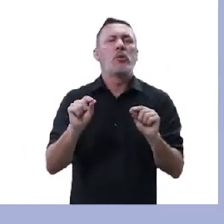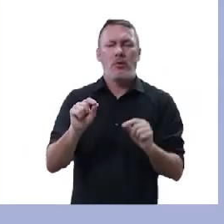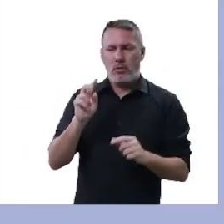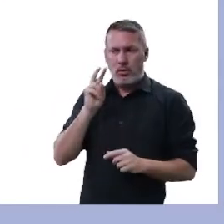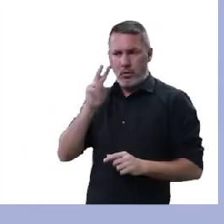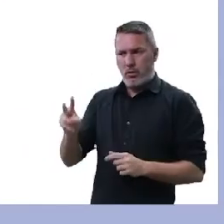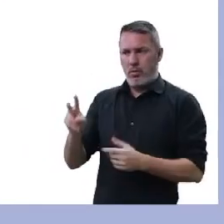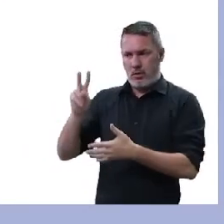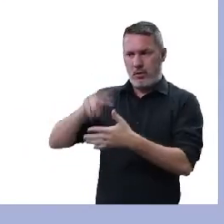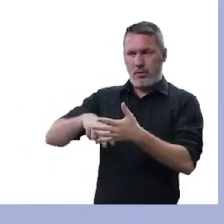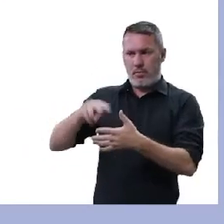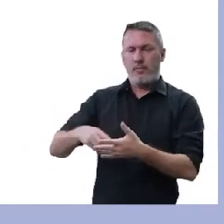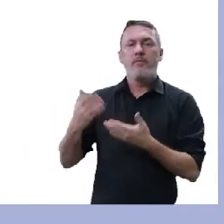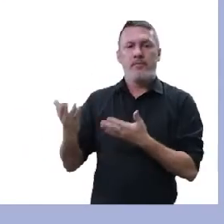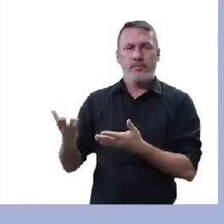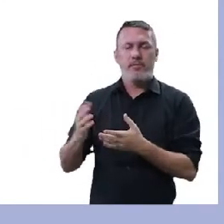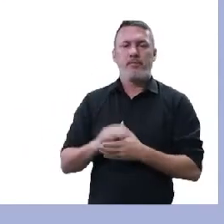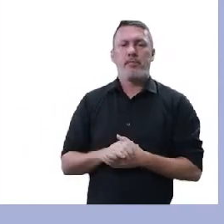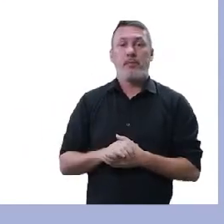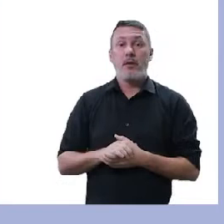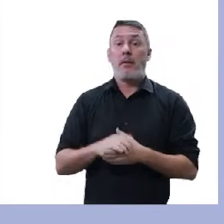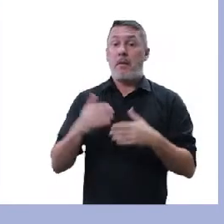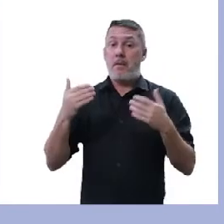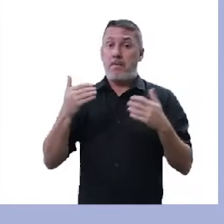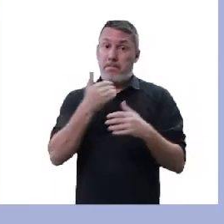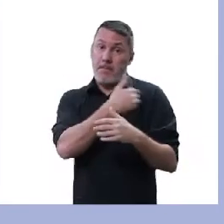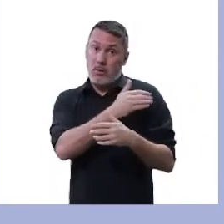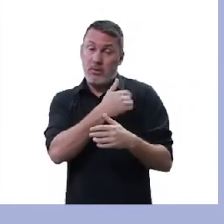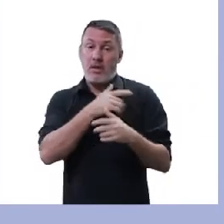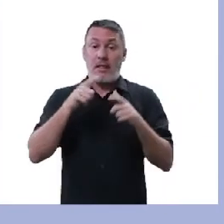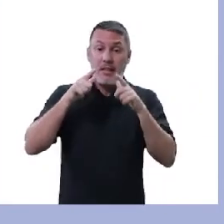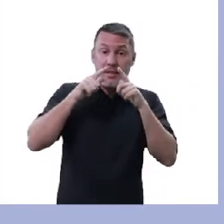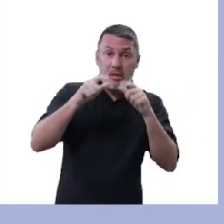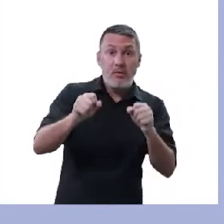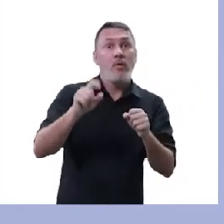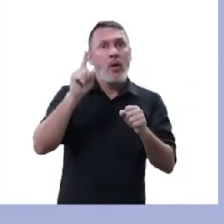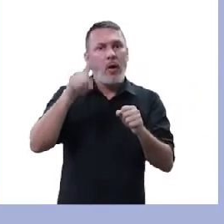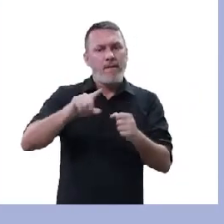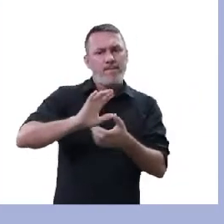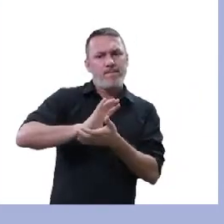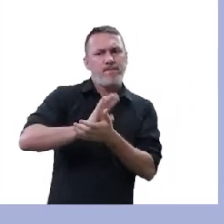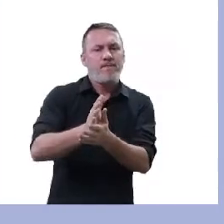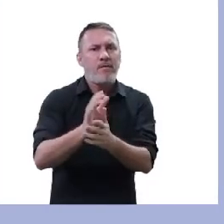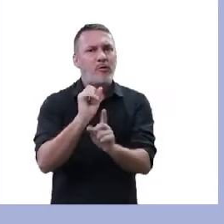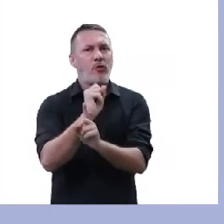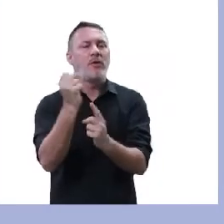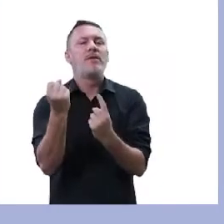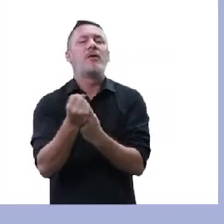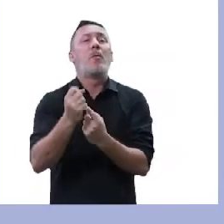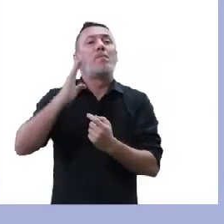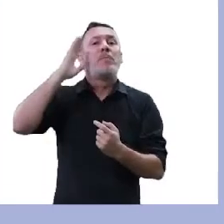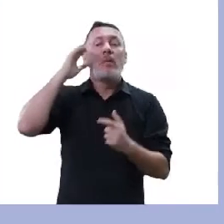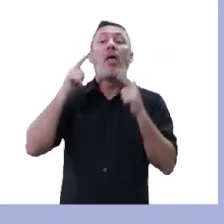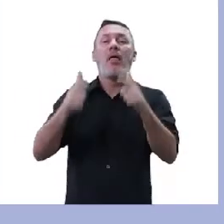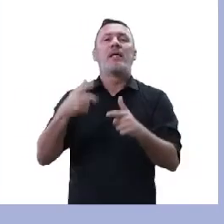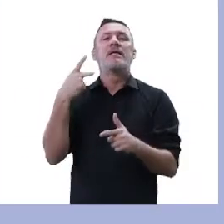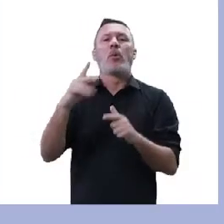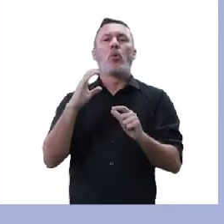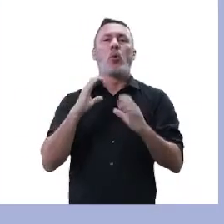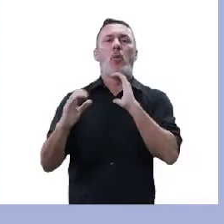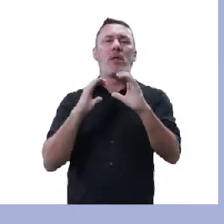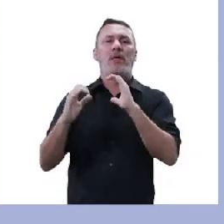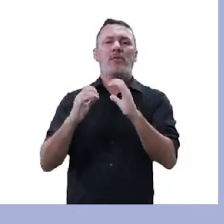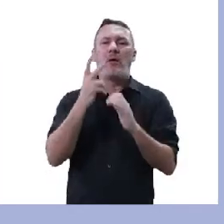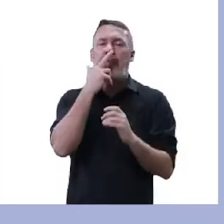trecho. Preconceito linguístico é uma forma de discriminação social que consiste em julgar o indivíduo pela forma como ele se